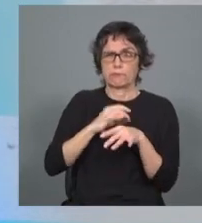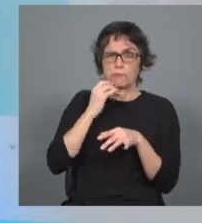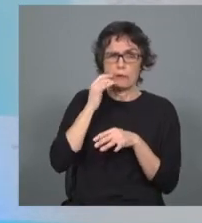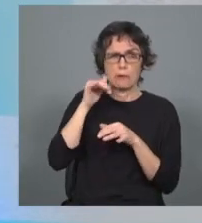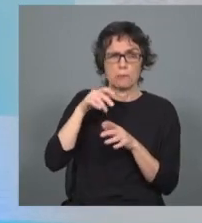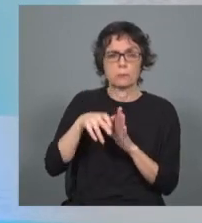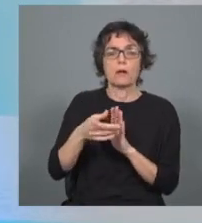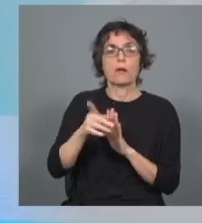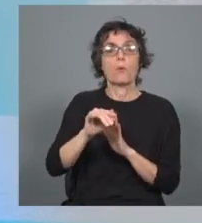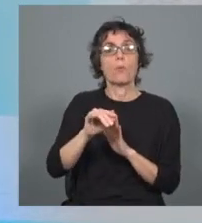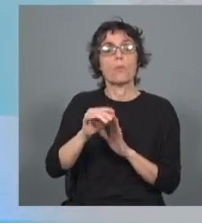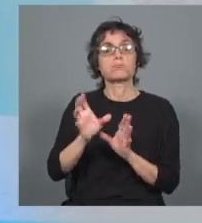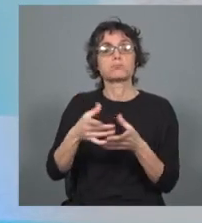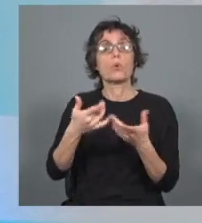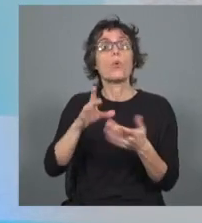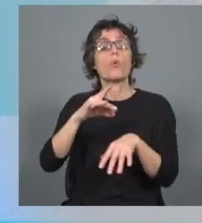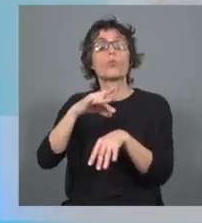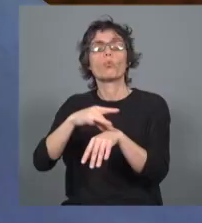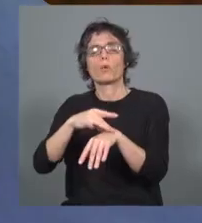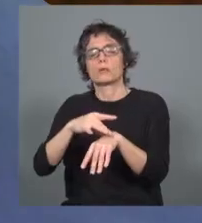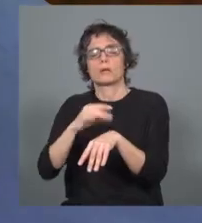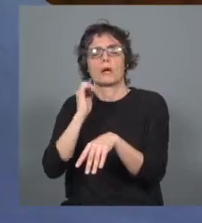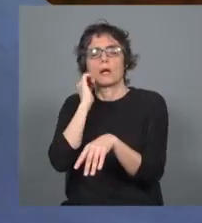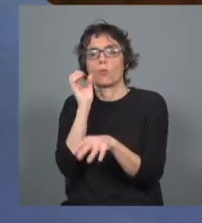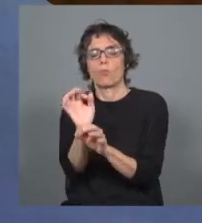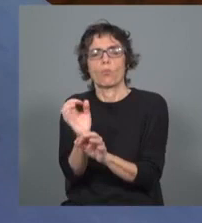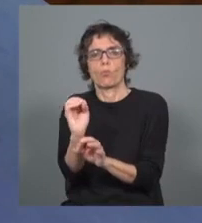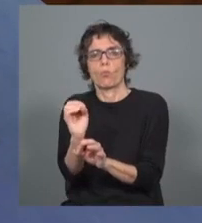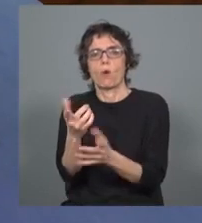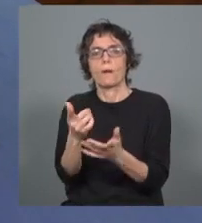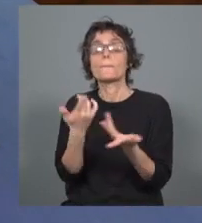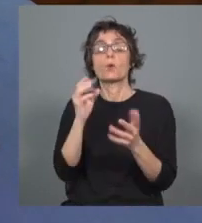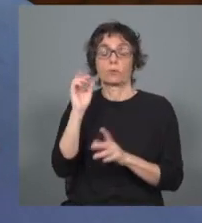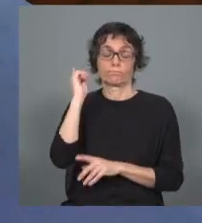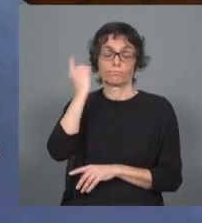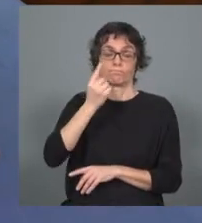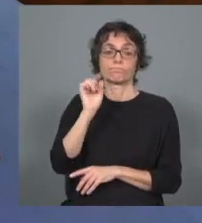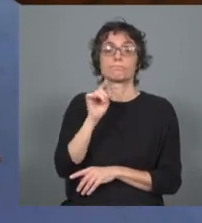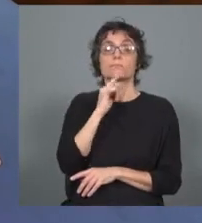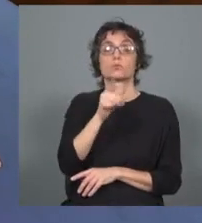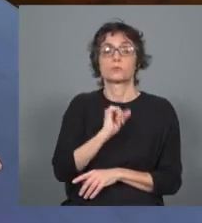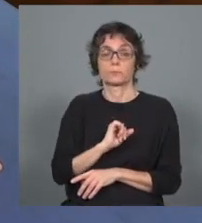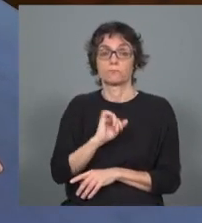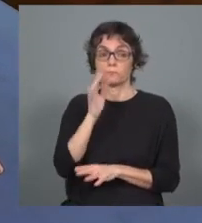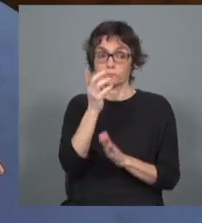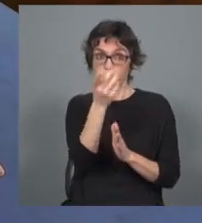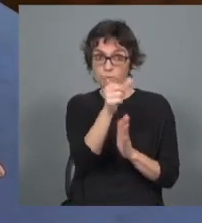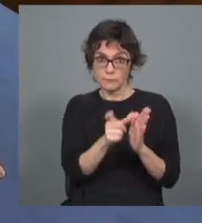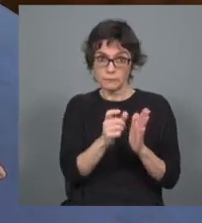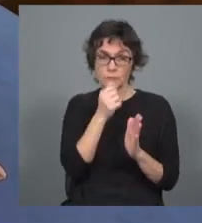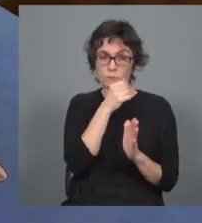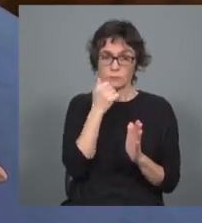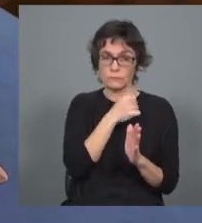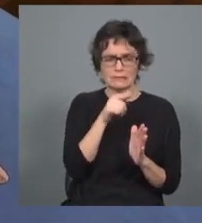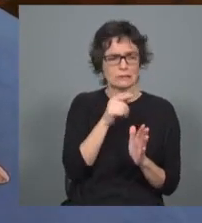científico, ou doença incurável e fatal. Pois bem, o que é que disse o Sr. Presidente da República? Disse: nas partes em que fala do sofrimento